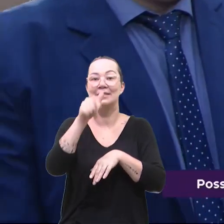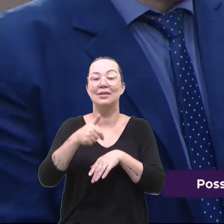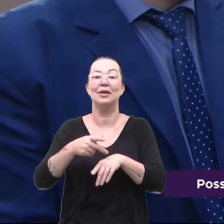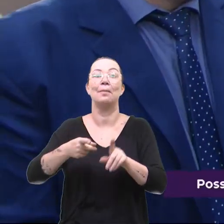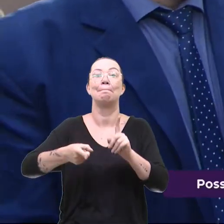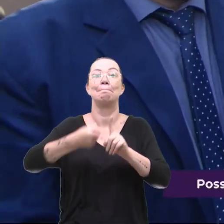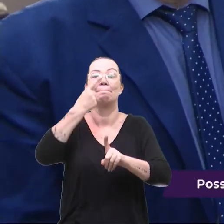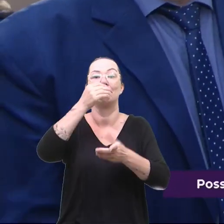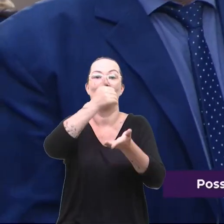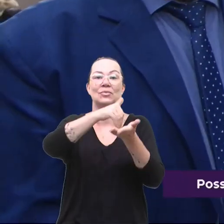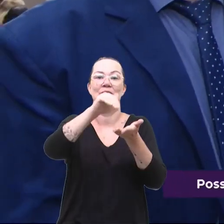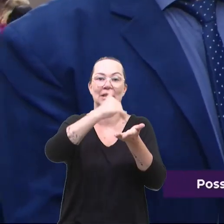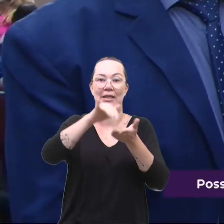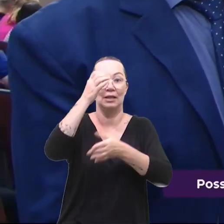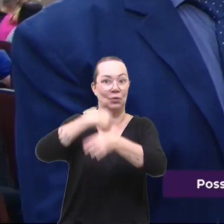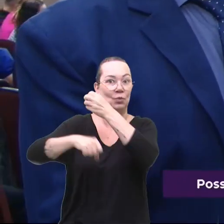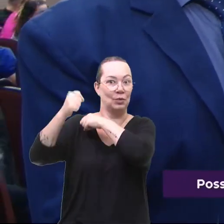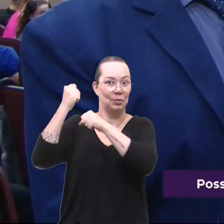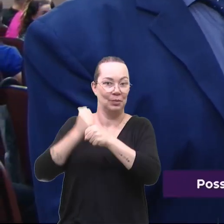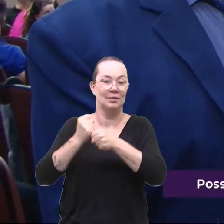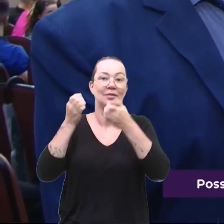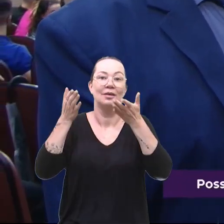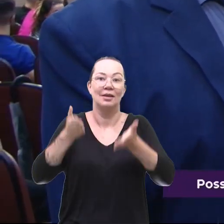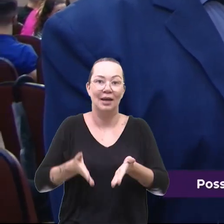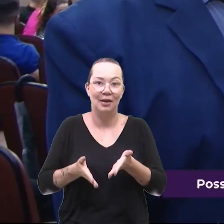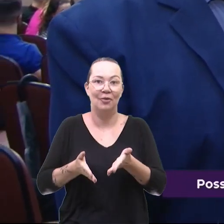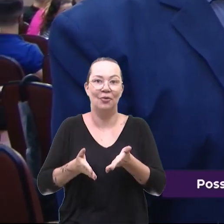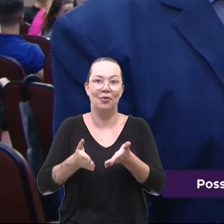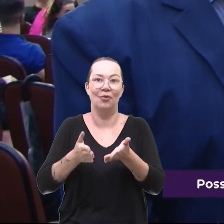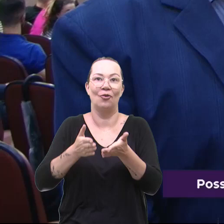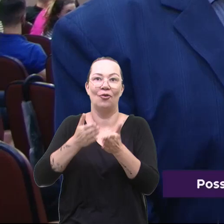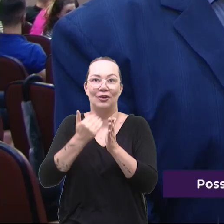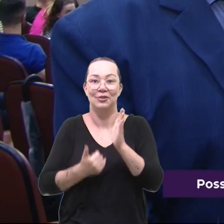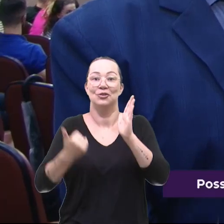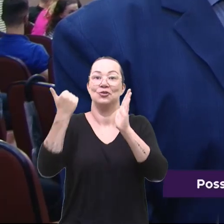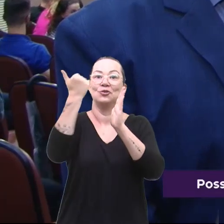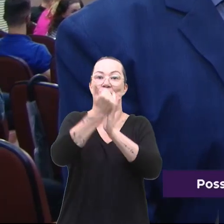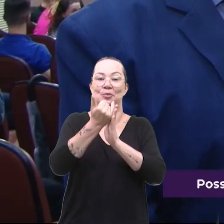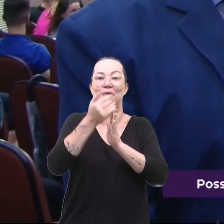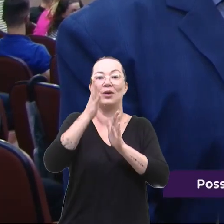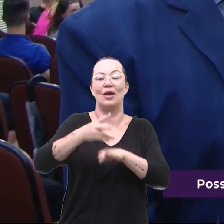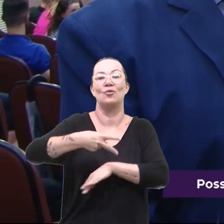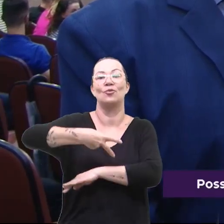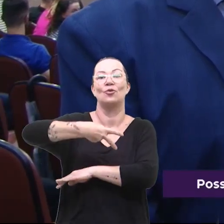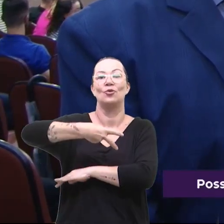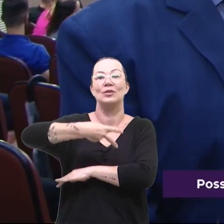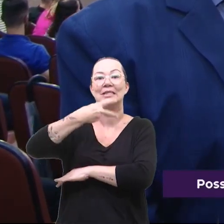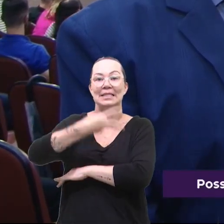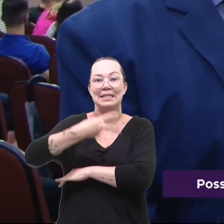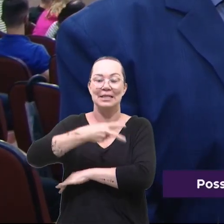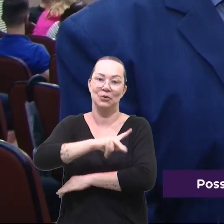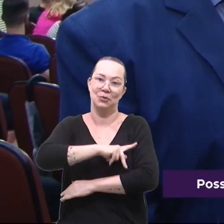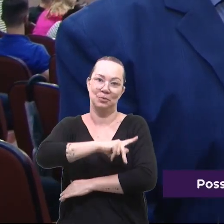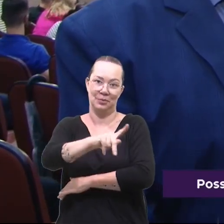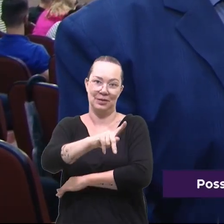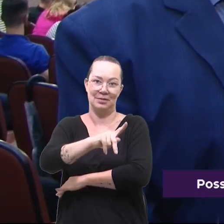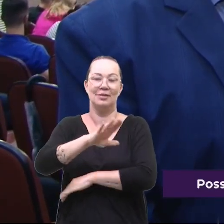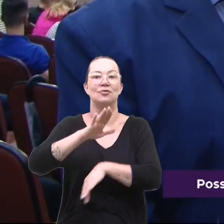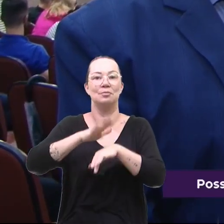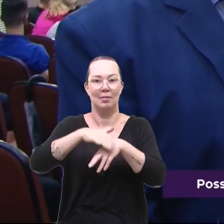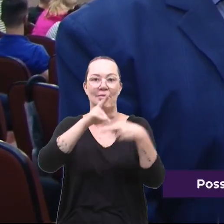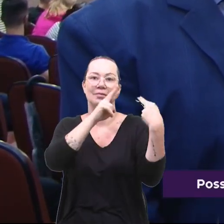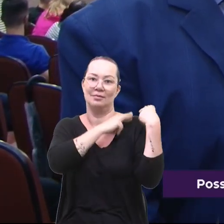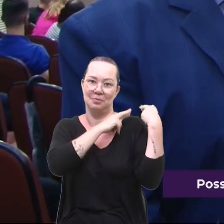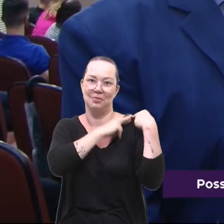primeiro secretário no ano passado e agora subiu de cargo, virou vice-presidente. Mais responsabilidade